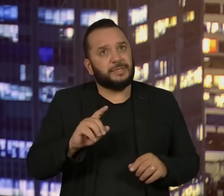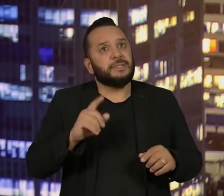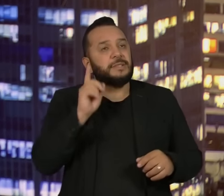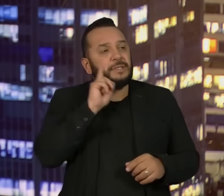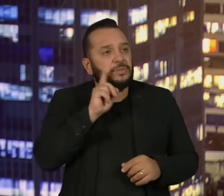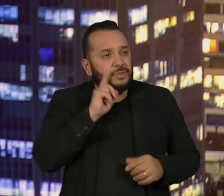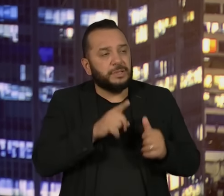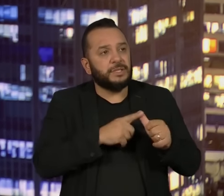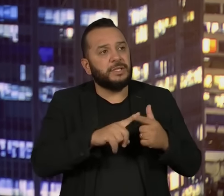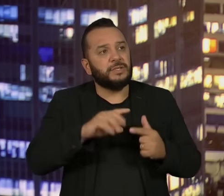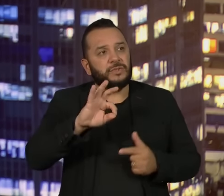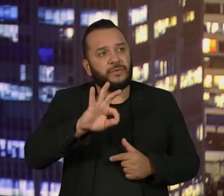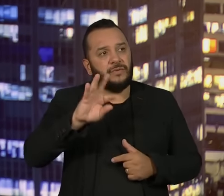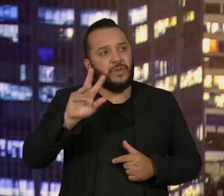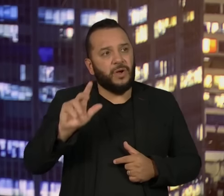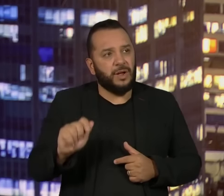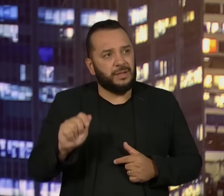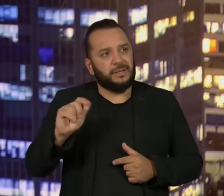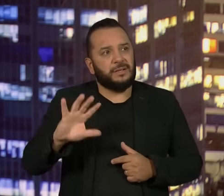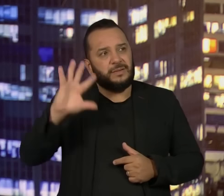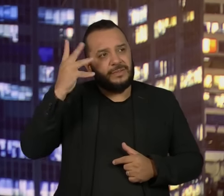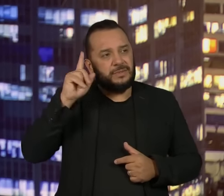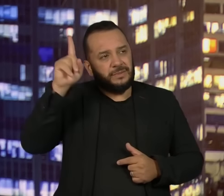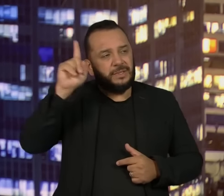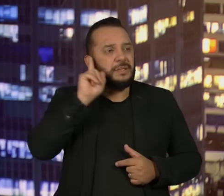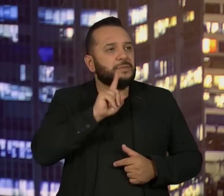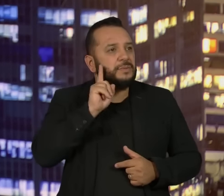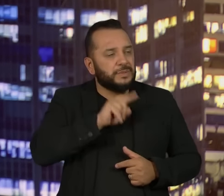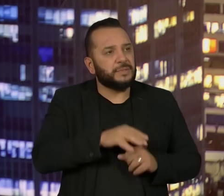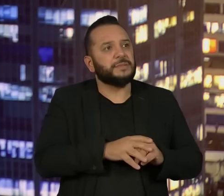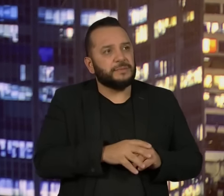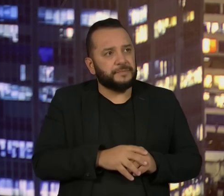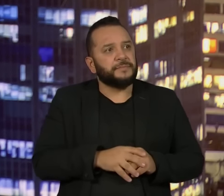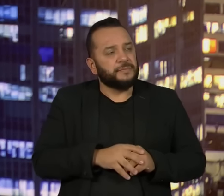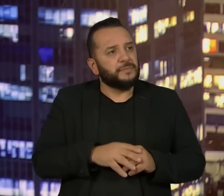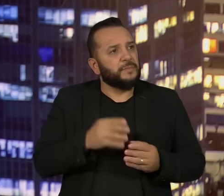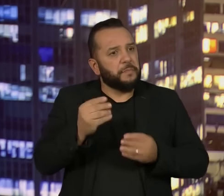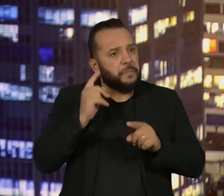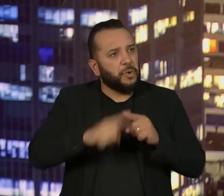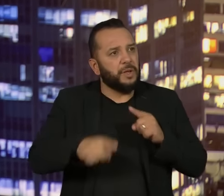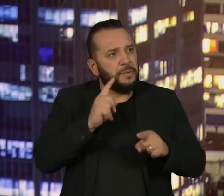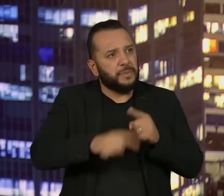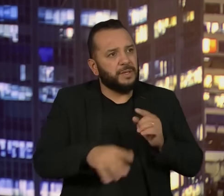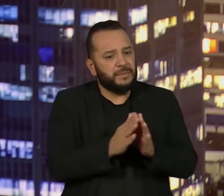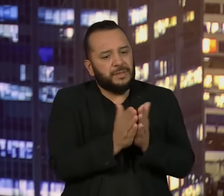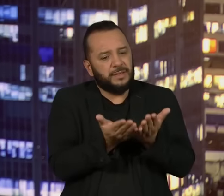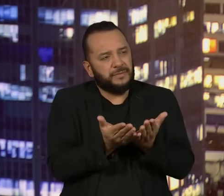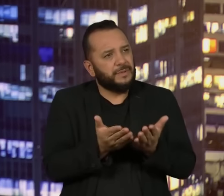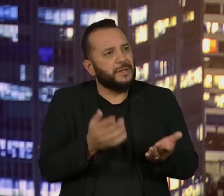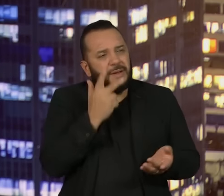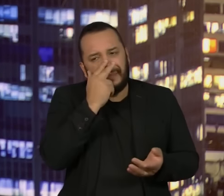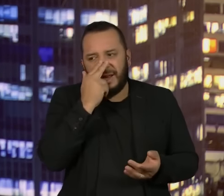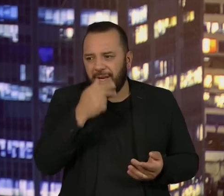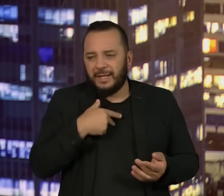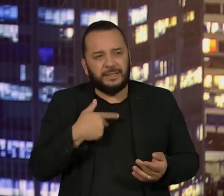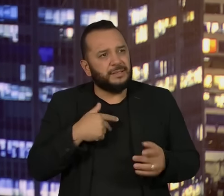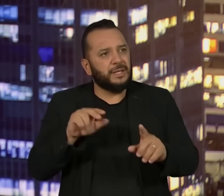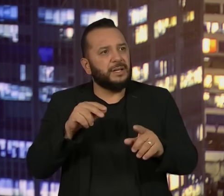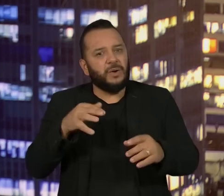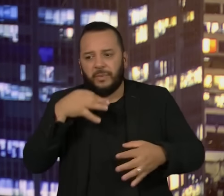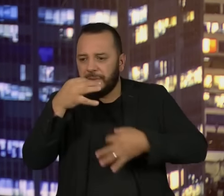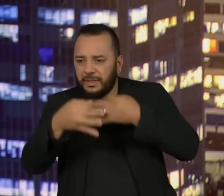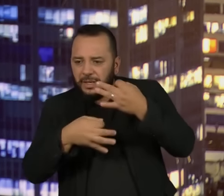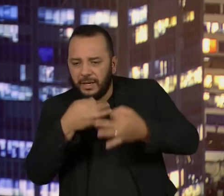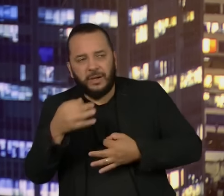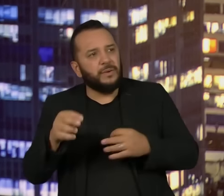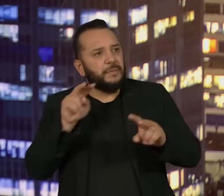na Flórida o que tem acontecido, afetam a diversidade de vozes e de perspectivas da literatura